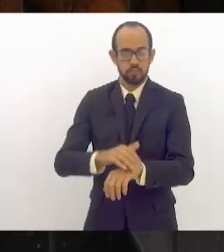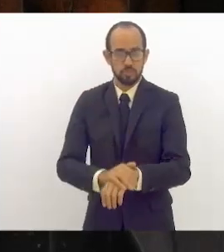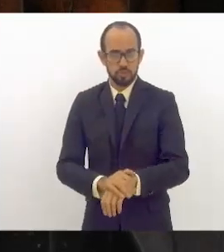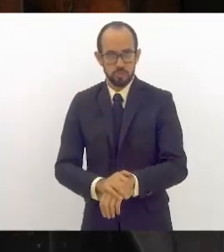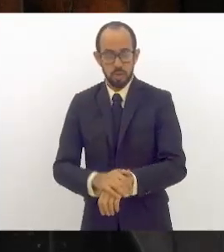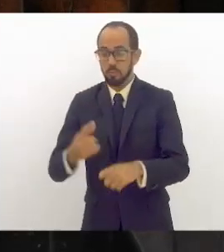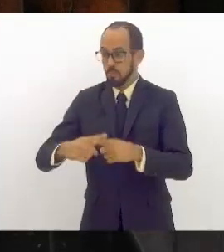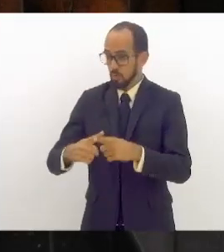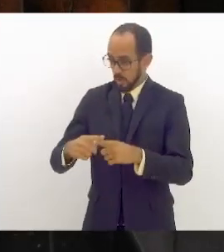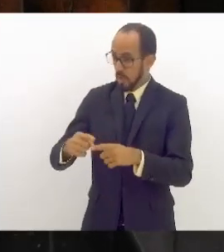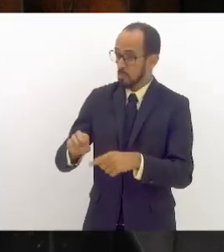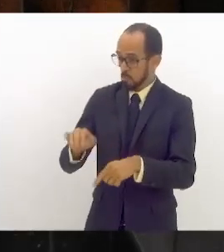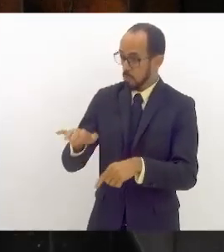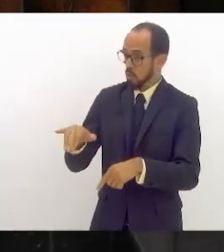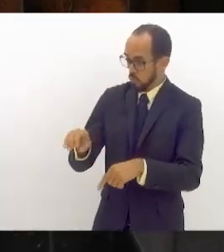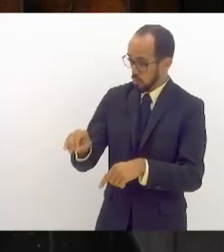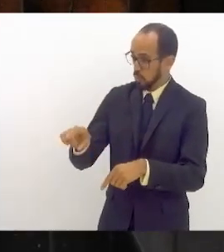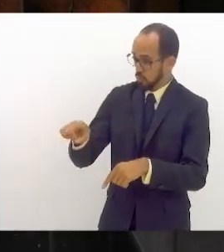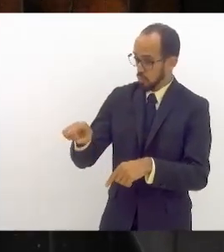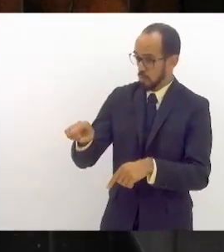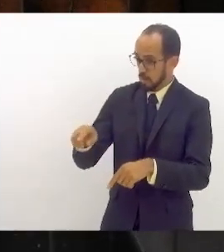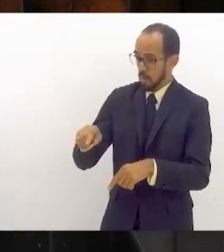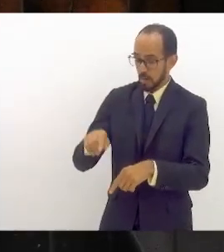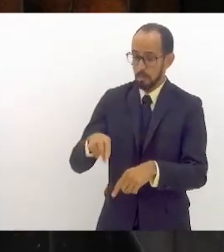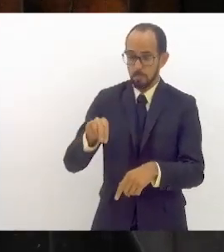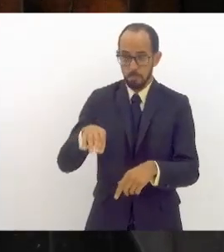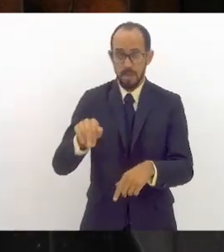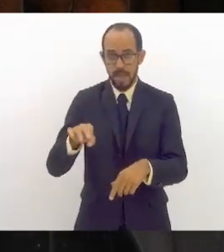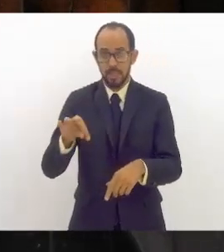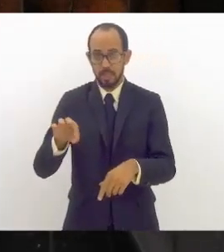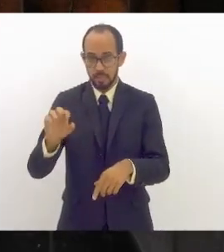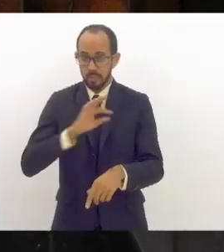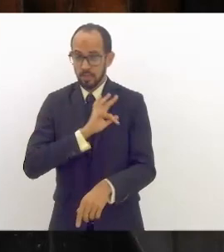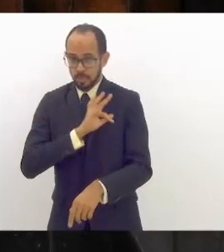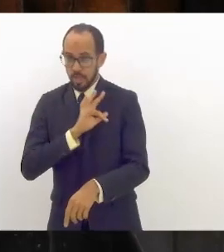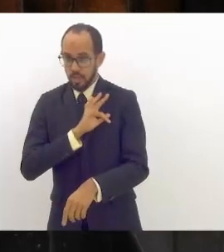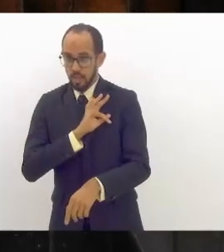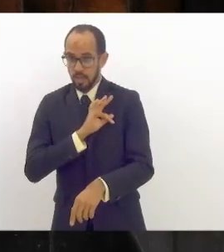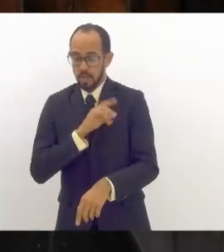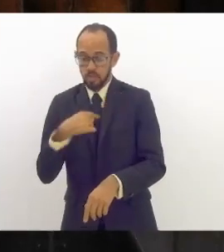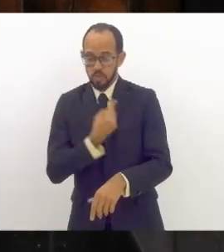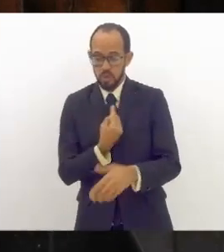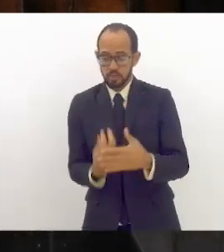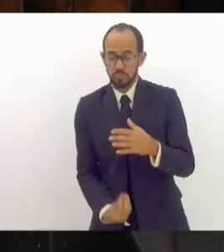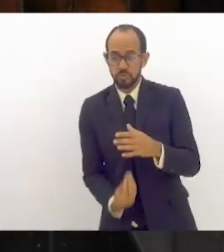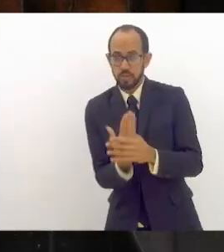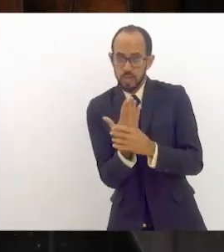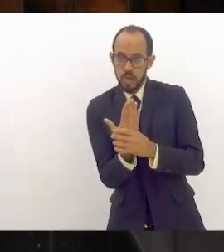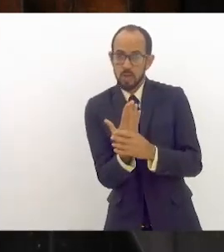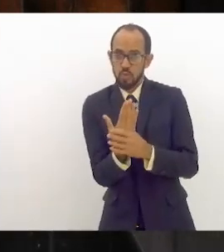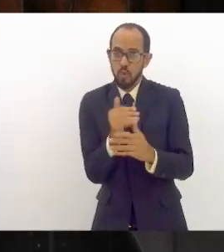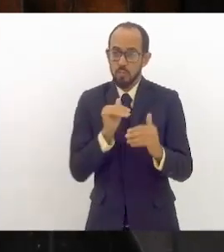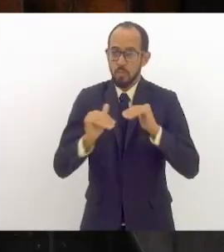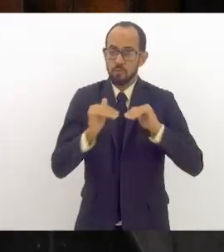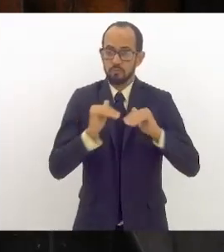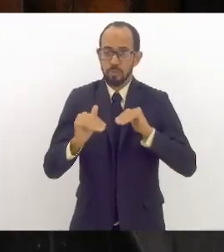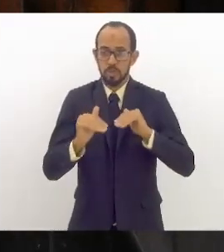Bruno Marta a gente está formando um movimento sem nenhuma